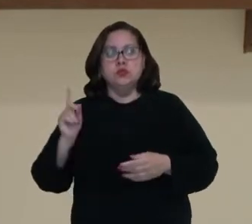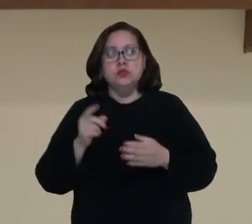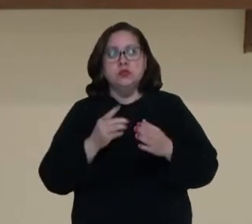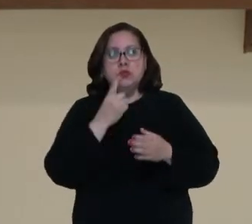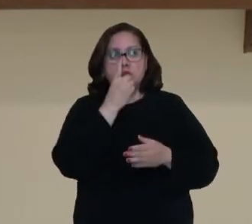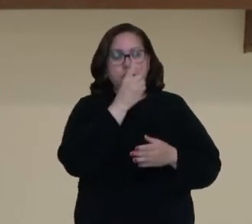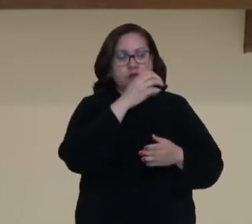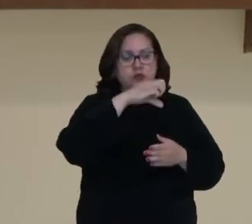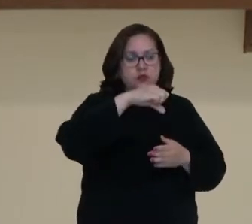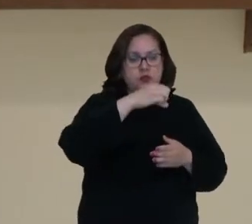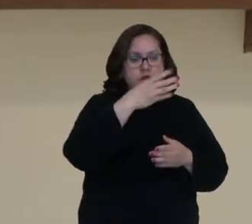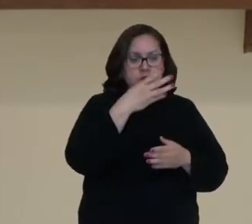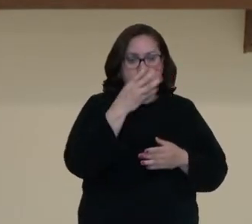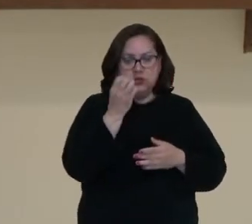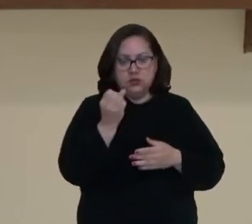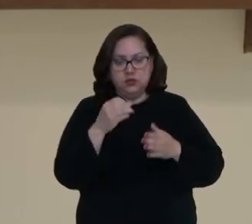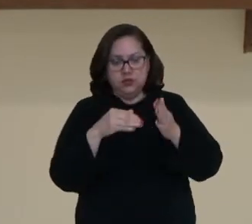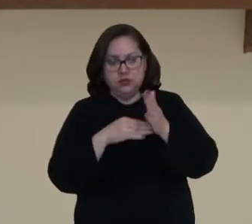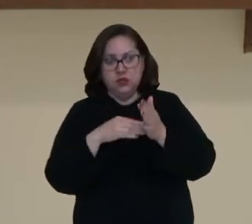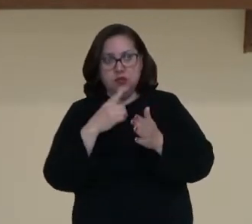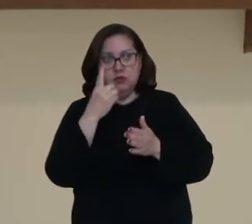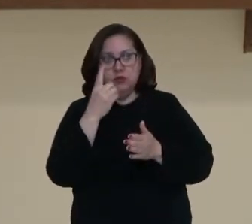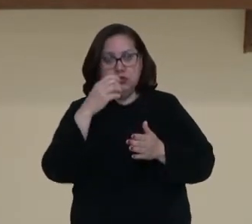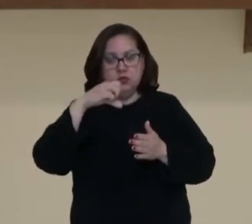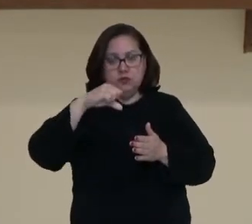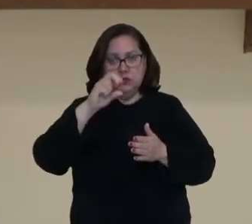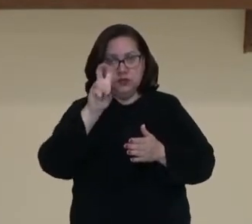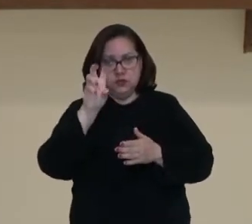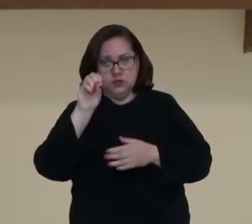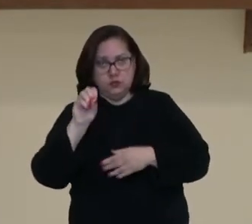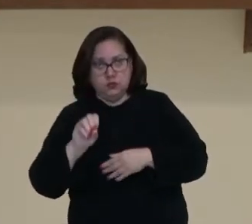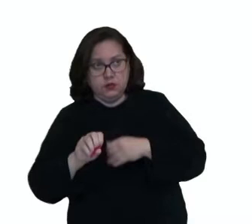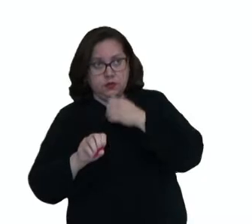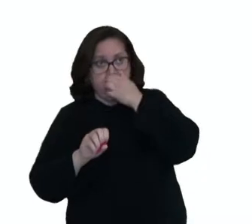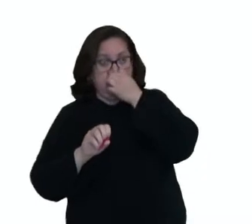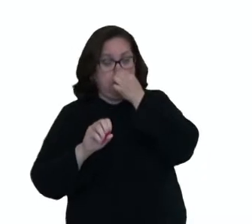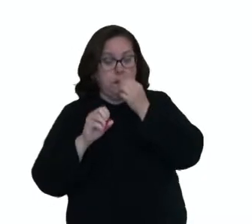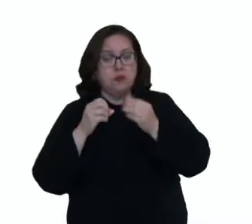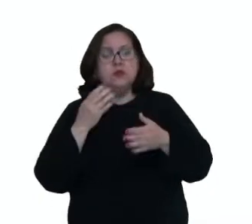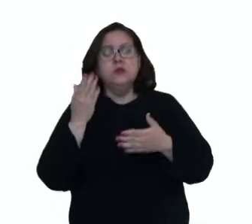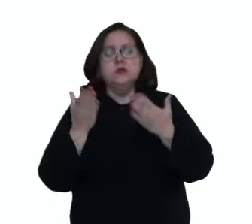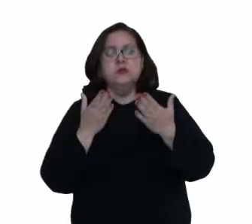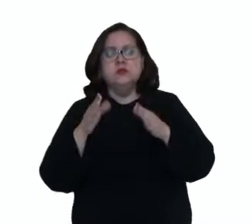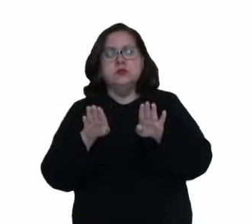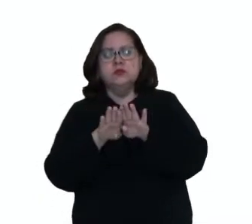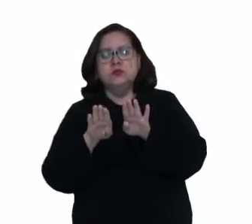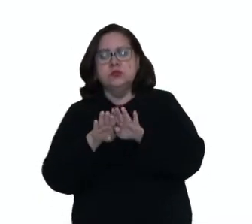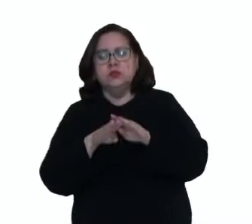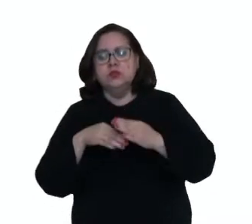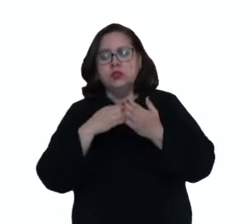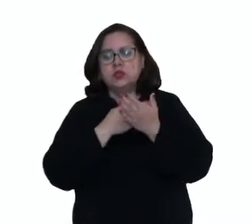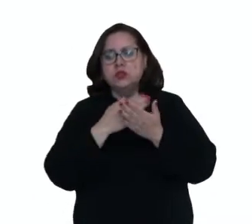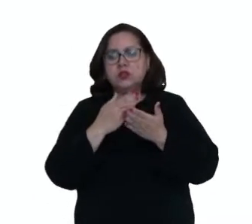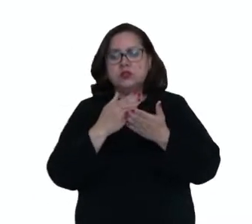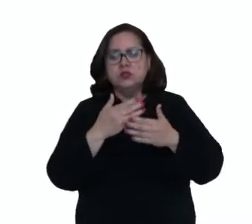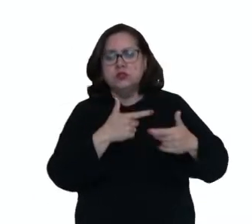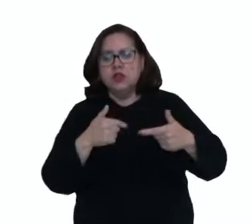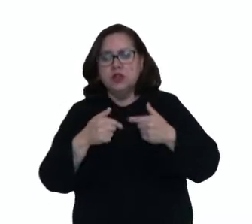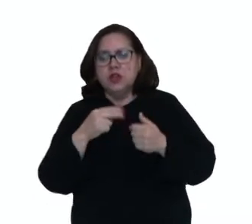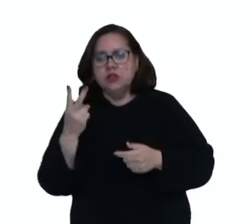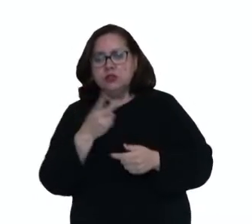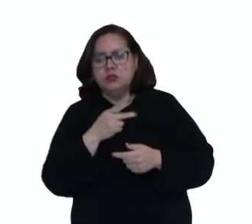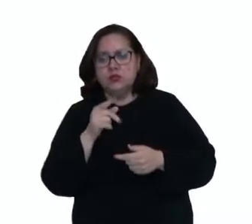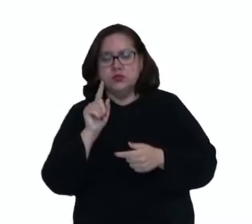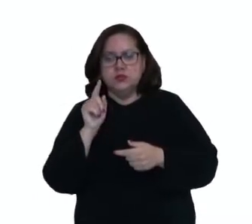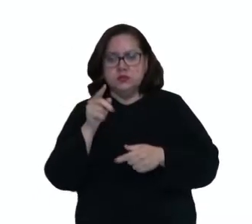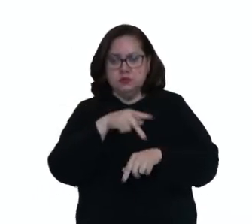de 1946 até o ano de 1950, coincidiu com o início da Guerra Fria e vai